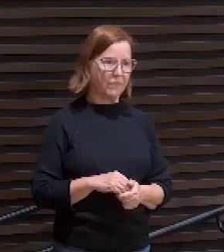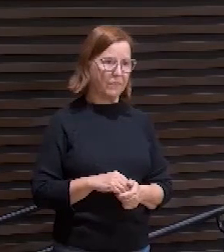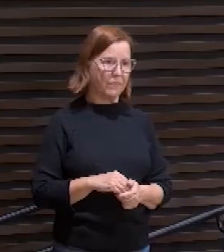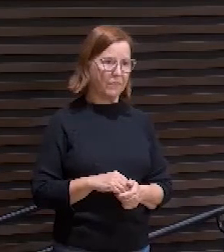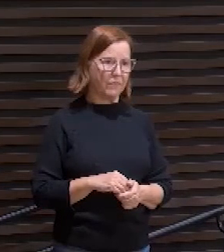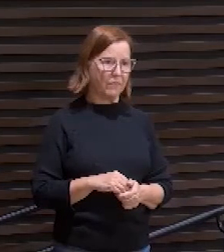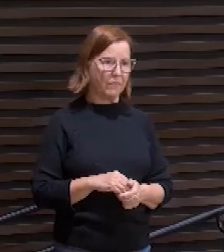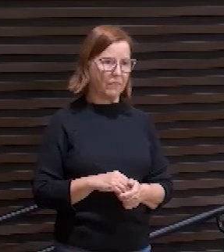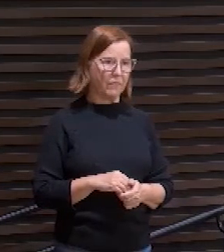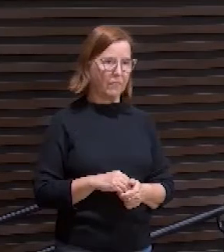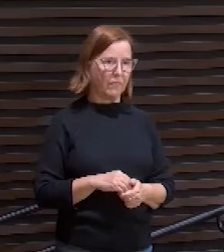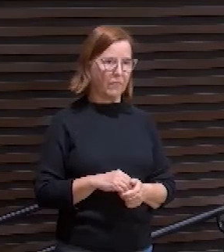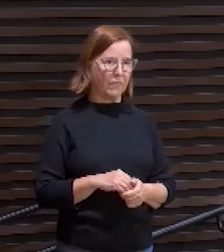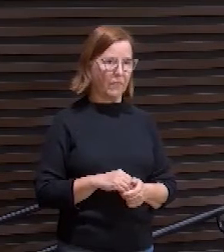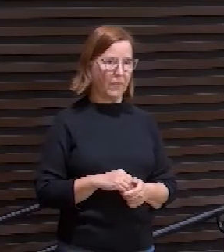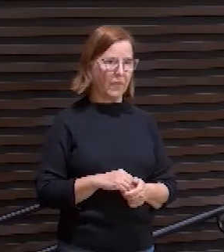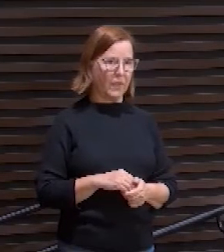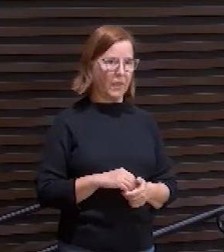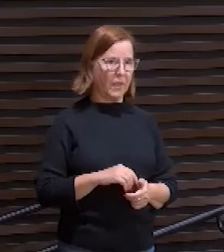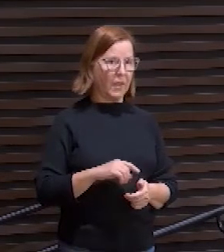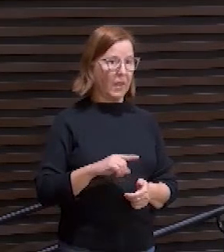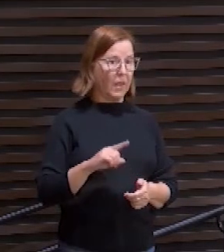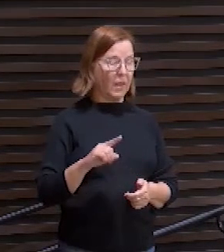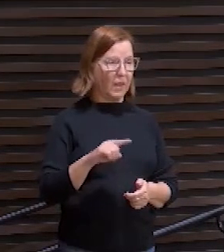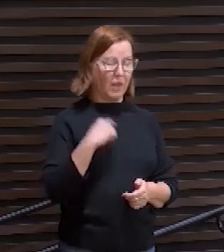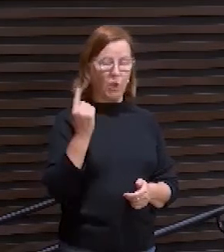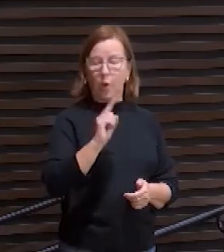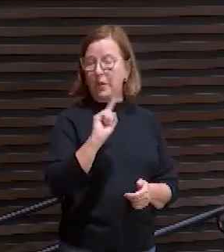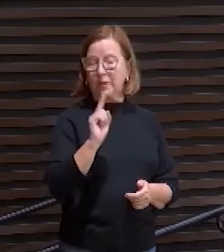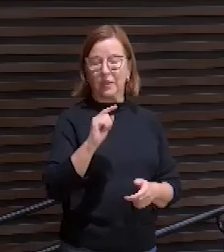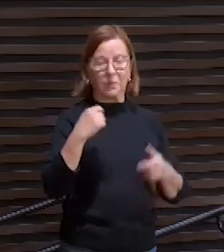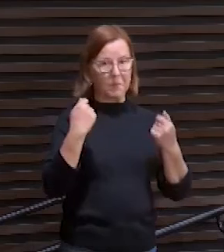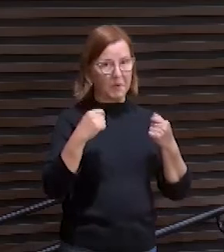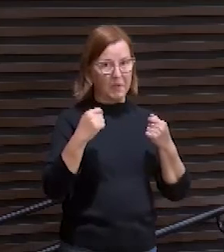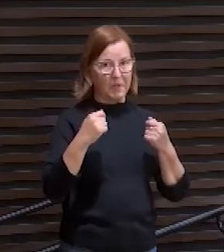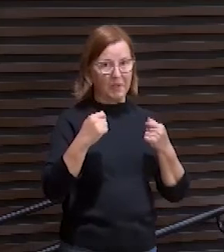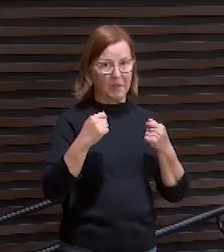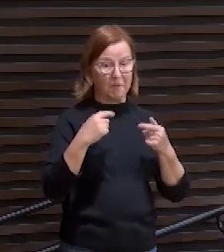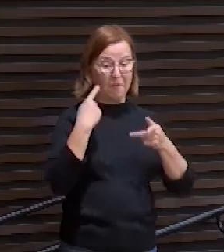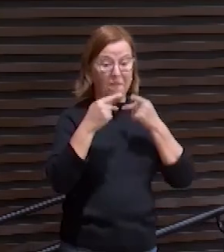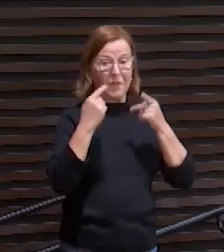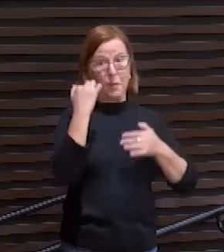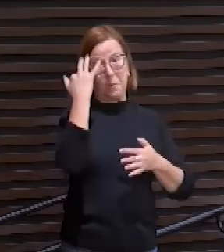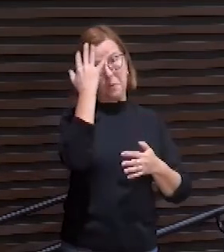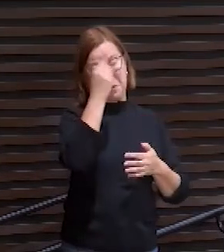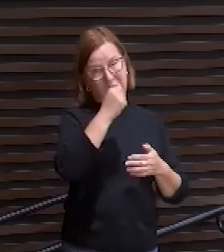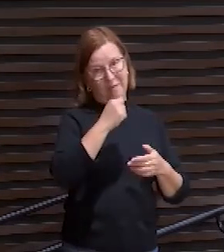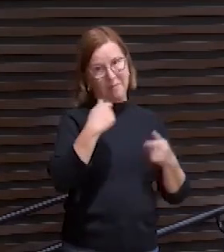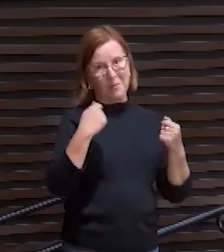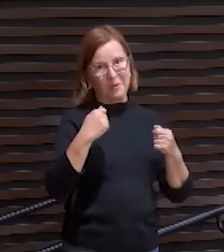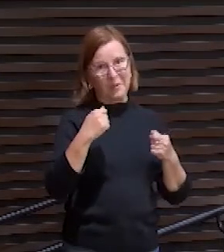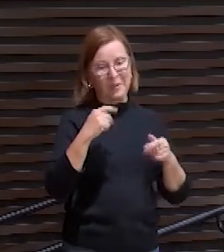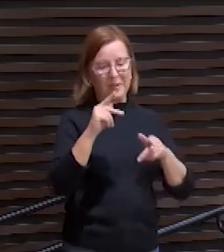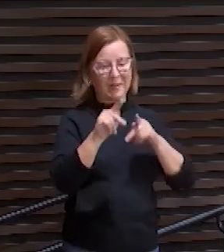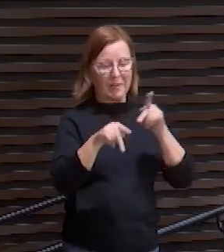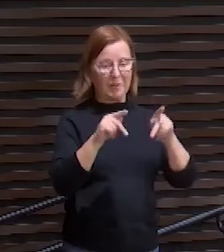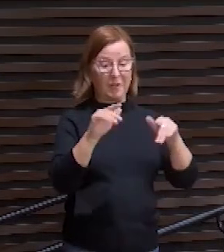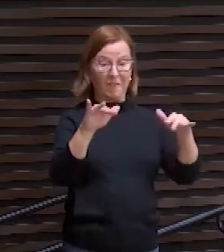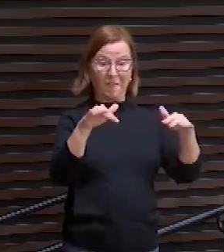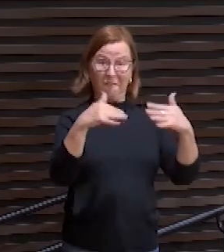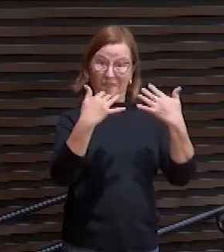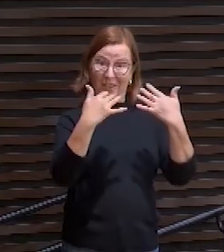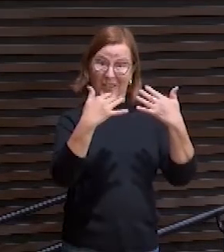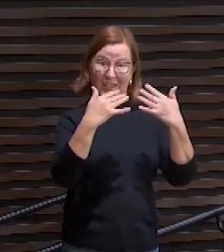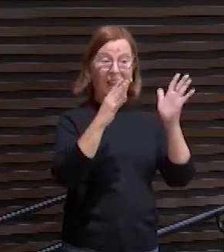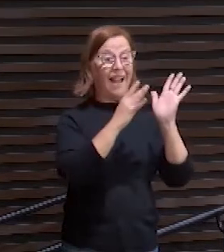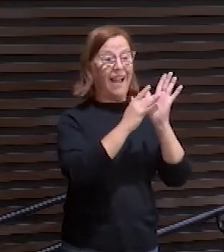Nós não precisamos de um discurso bonito. O que nós precisamos é que as pessoas vejam Jesus em nós, por meio da nossa vida,